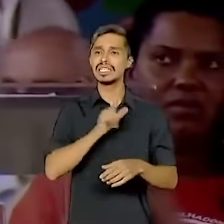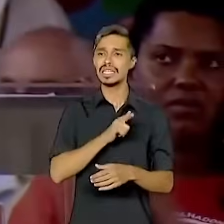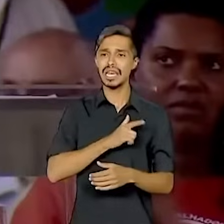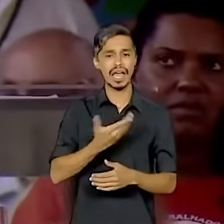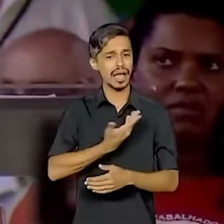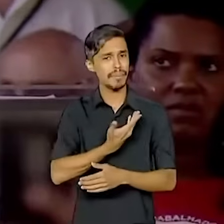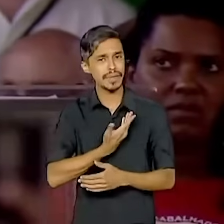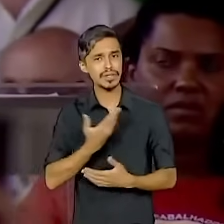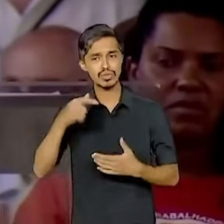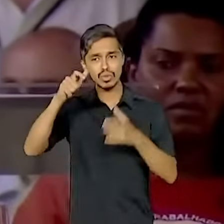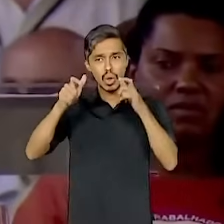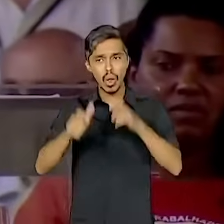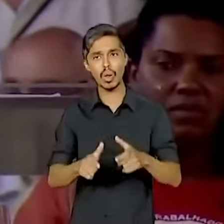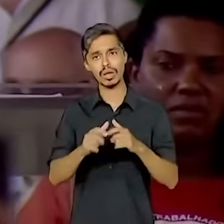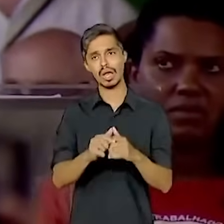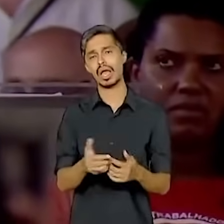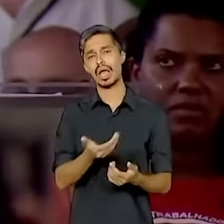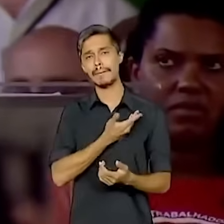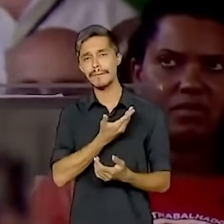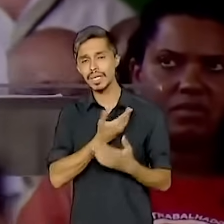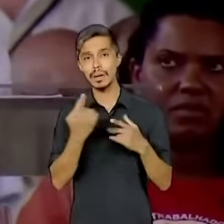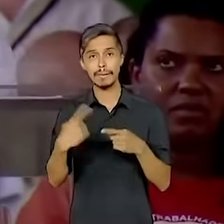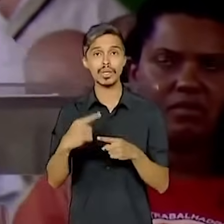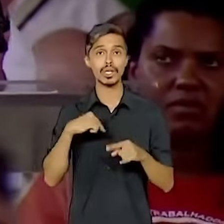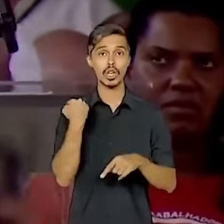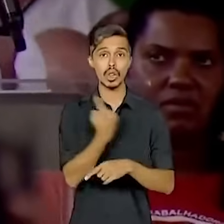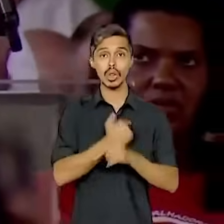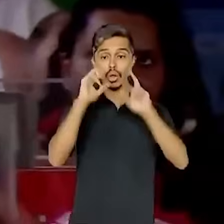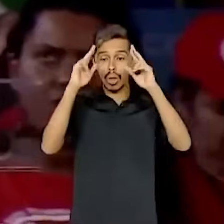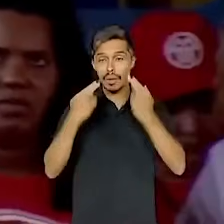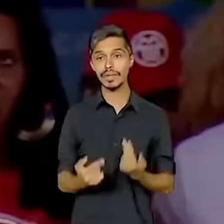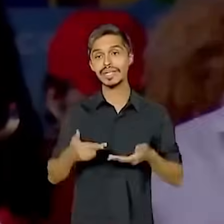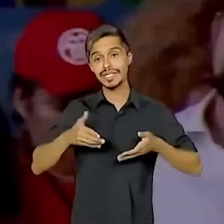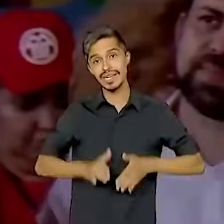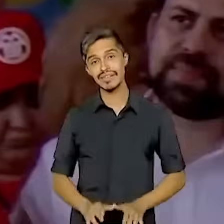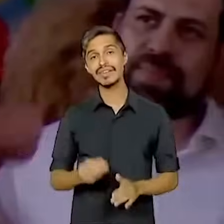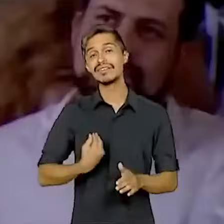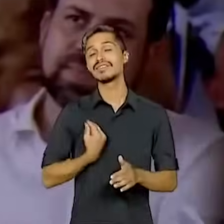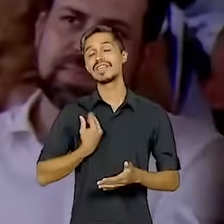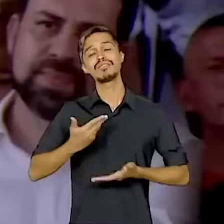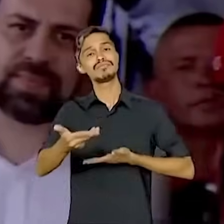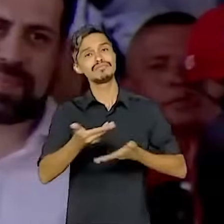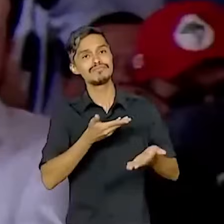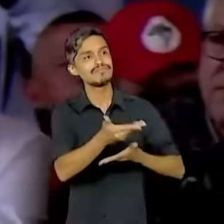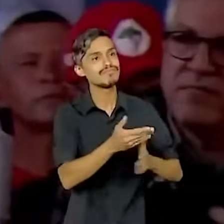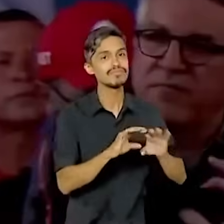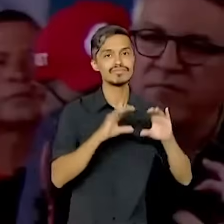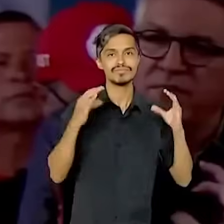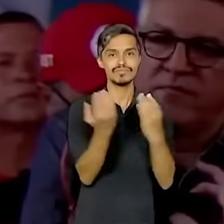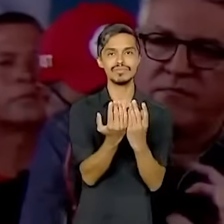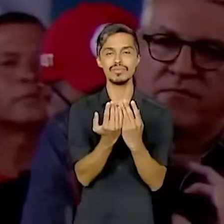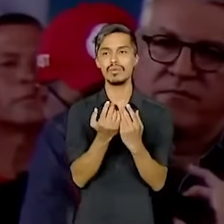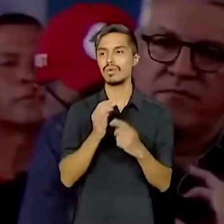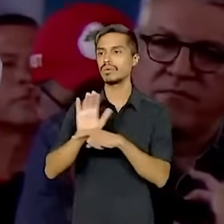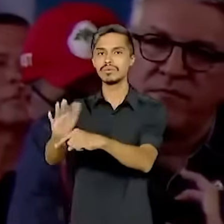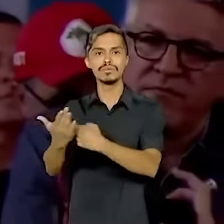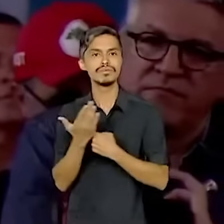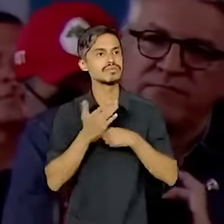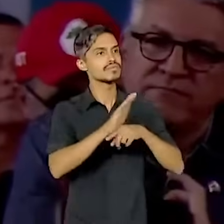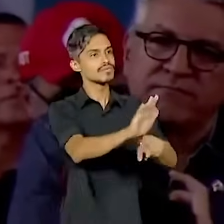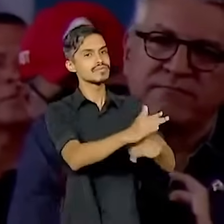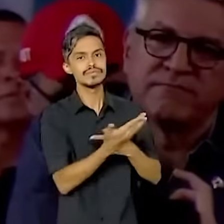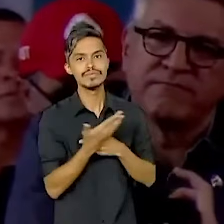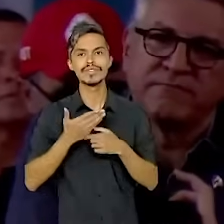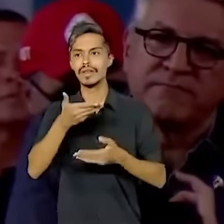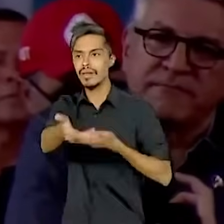que a gente mora. Afinal de contas, nós, seres humanos, nós nascemos para viver em comunidade, um ajudando o outro,